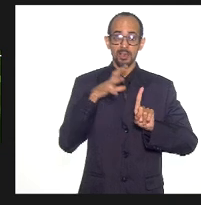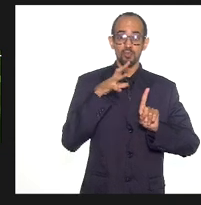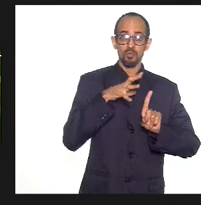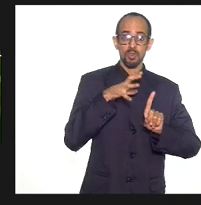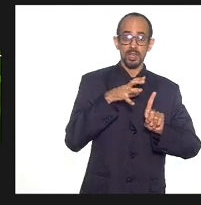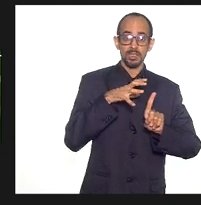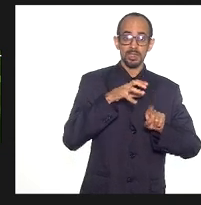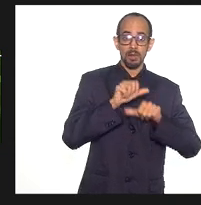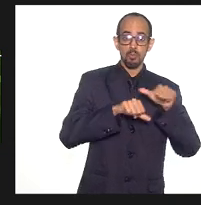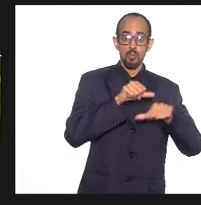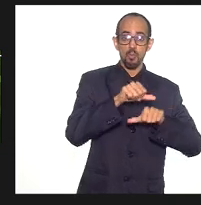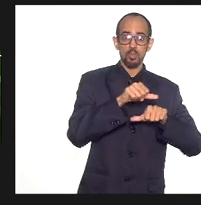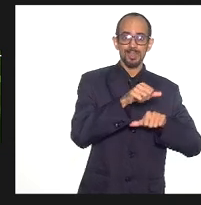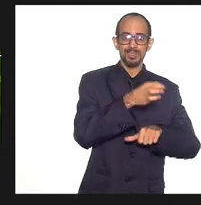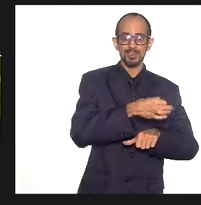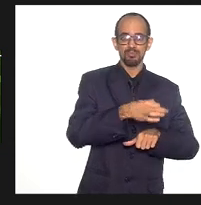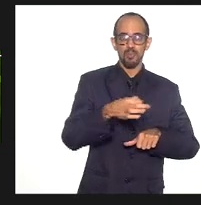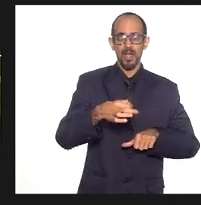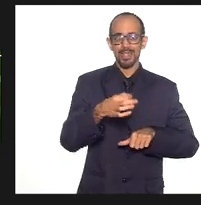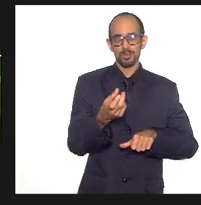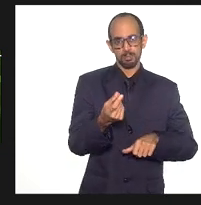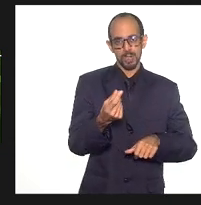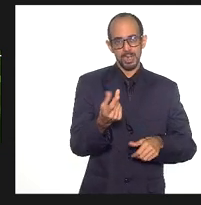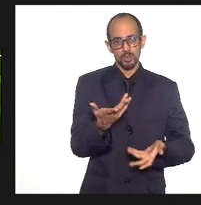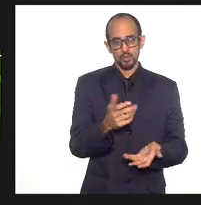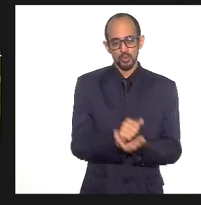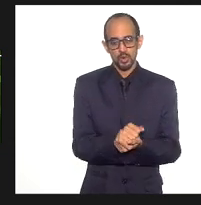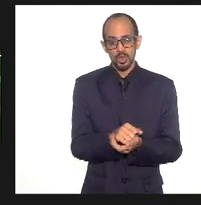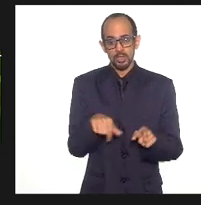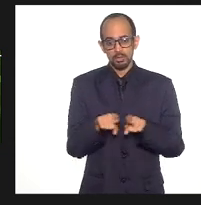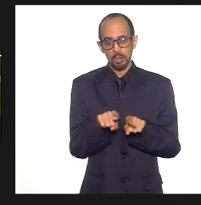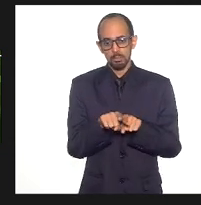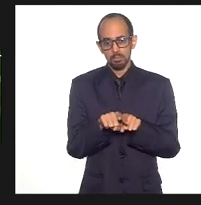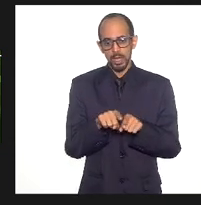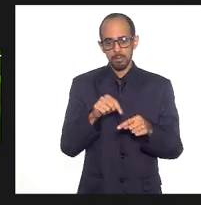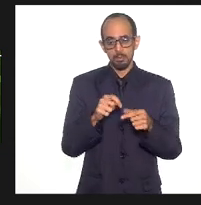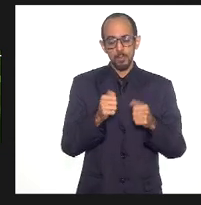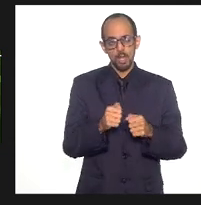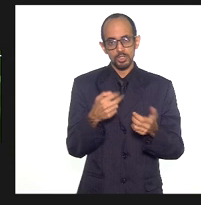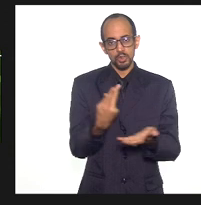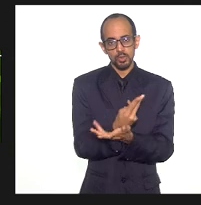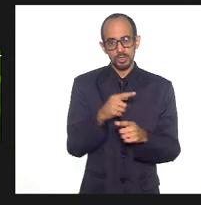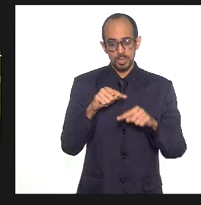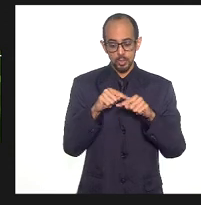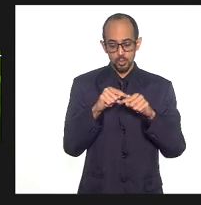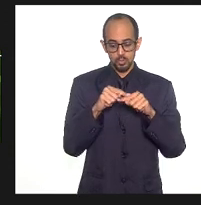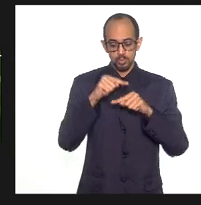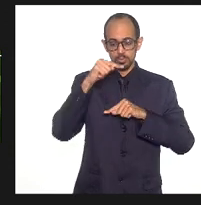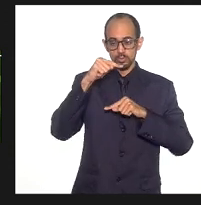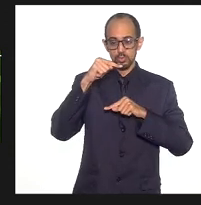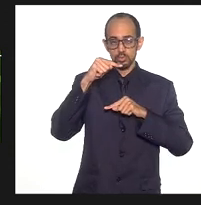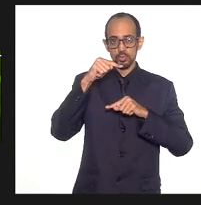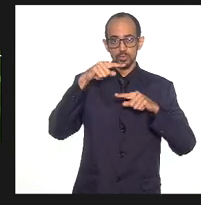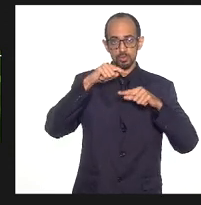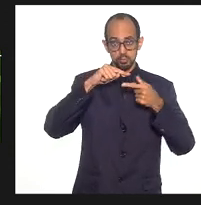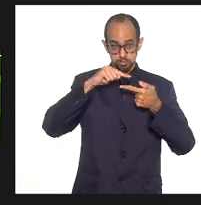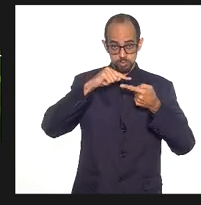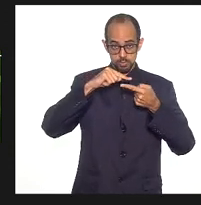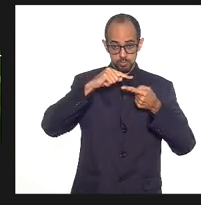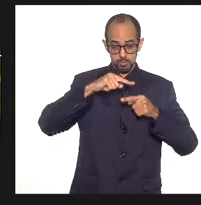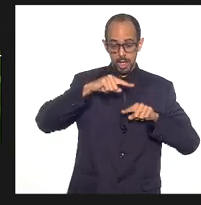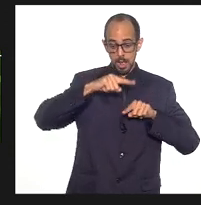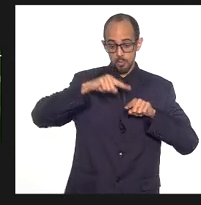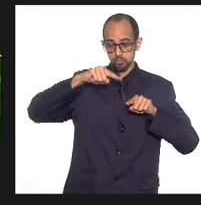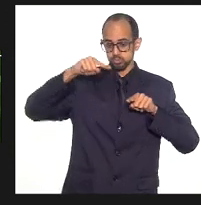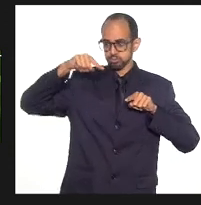ter descolamentos na medida em que você pode ter gastos mais específicos, se